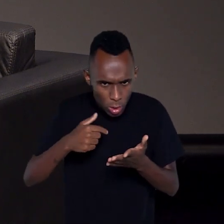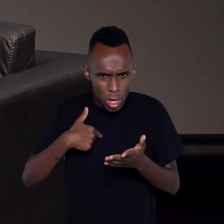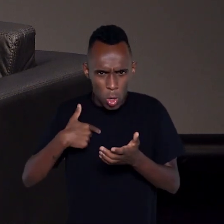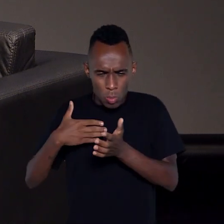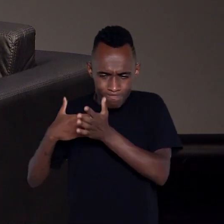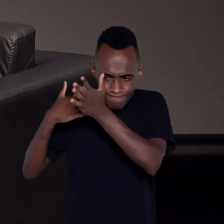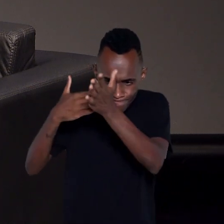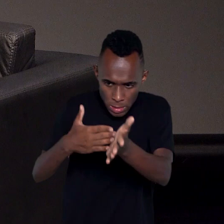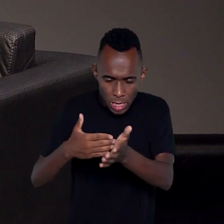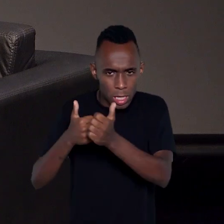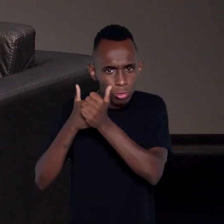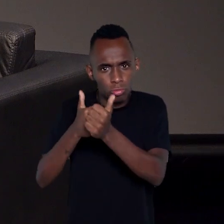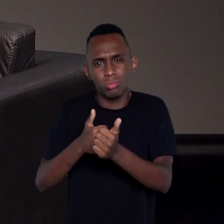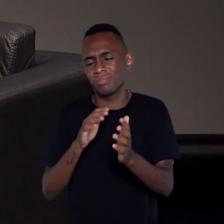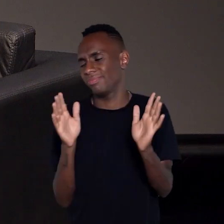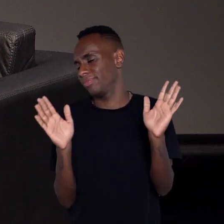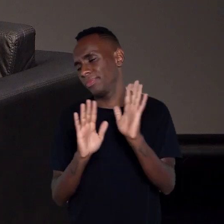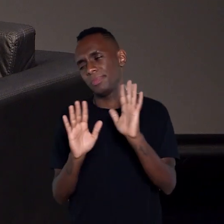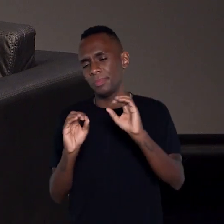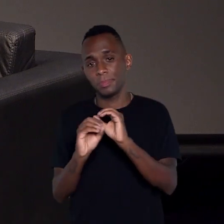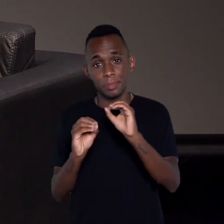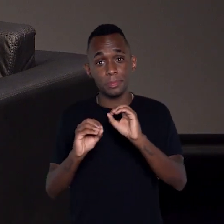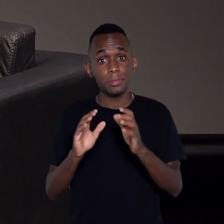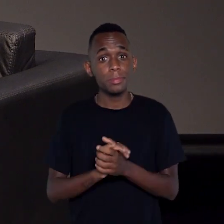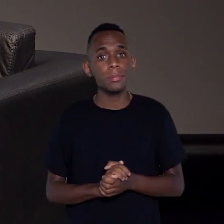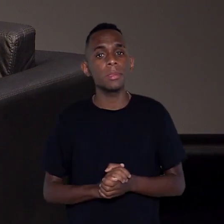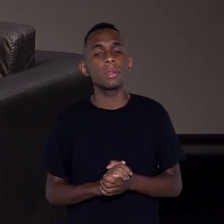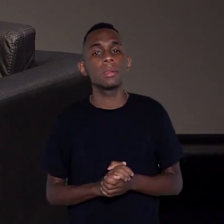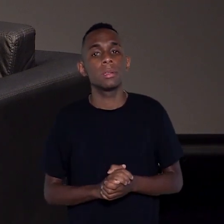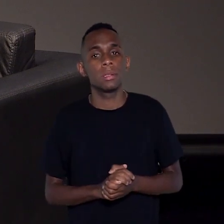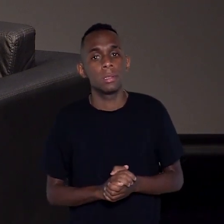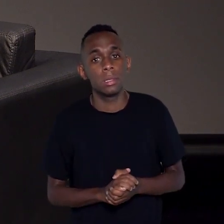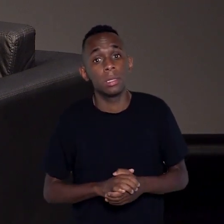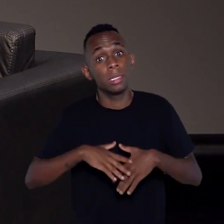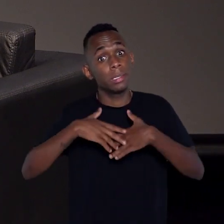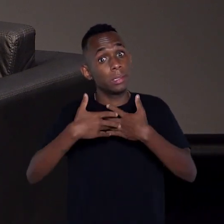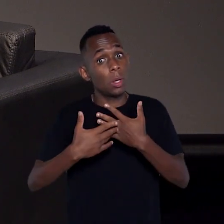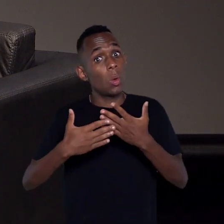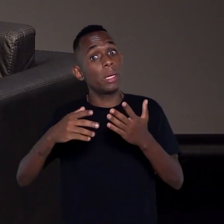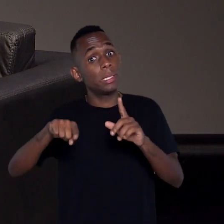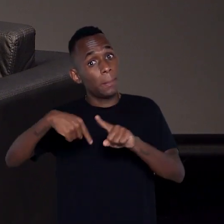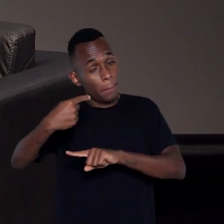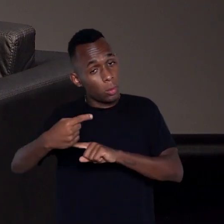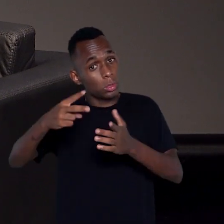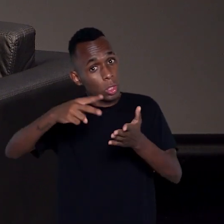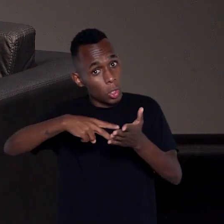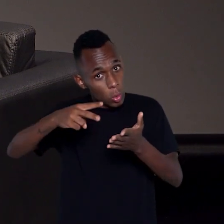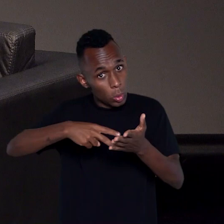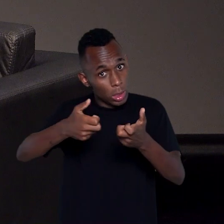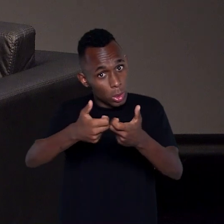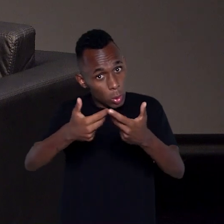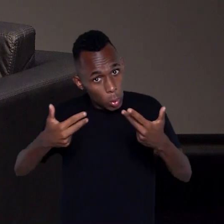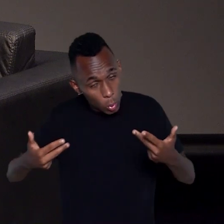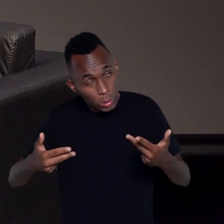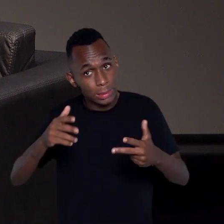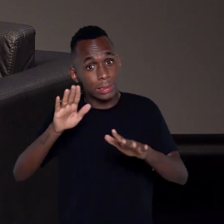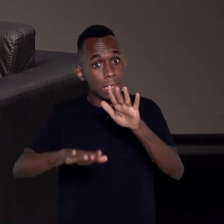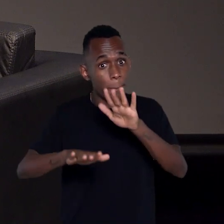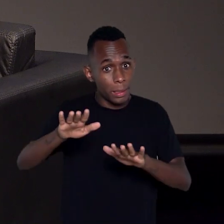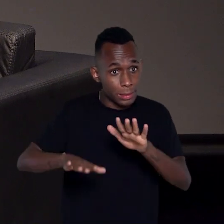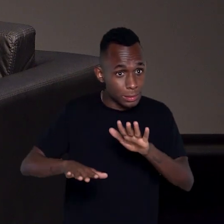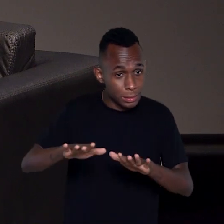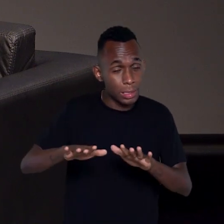eu não fui guiado por ninguém nesse momento. Aí eu li coisas que hoje talvez o professor